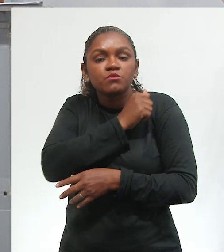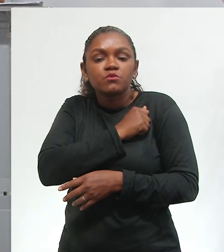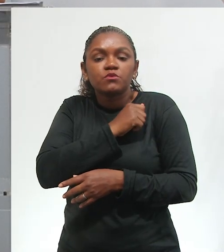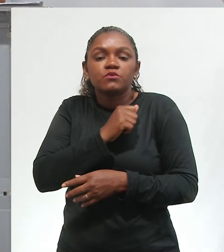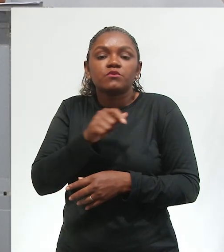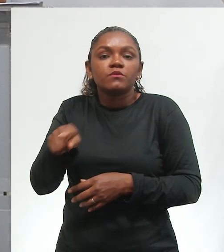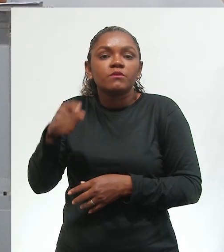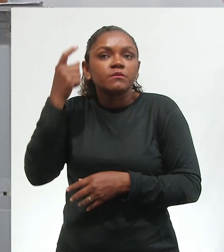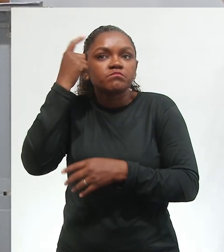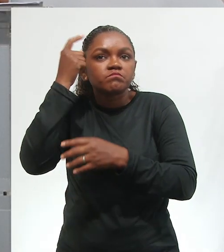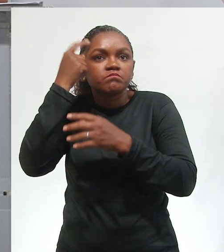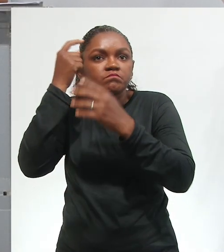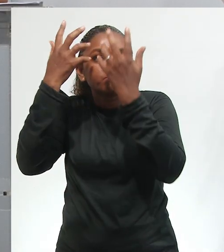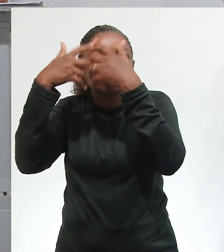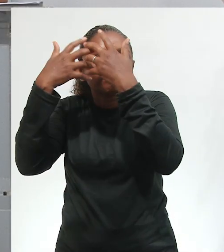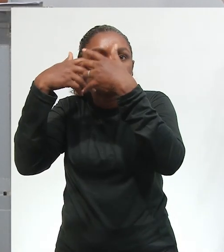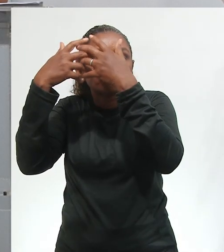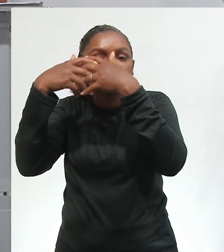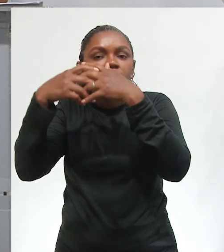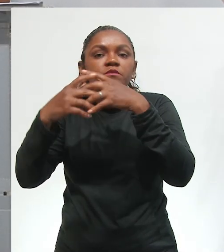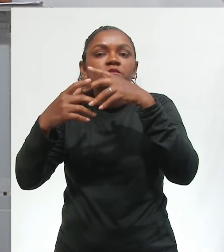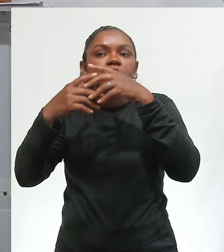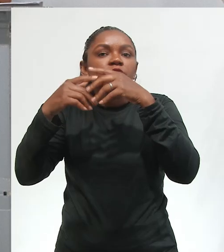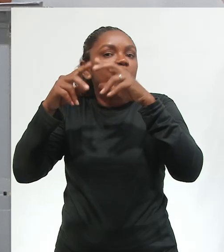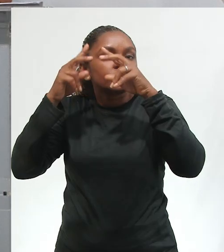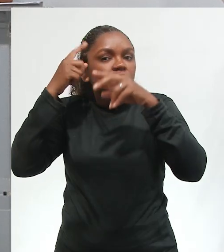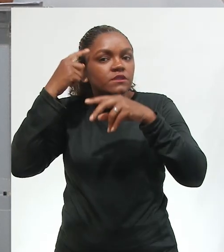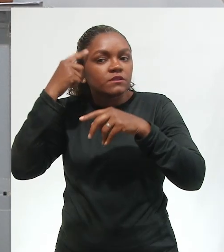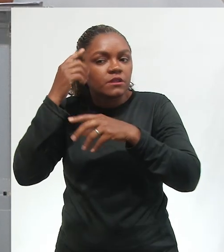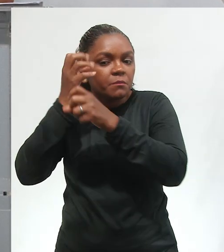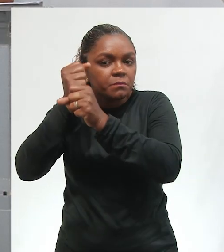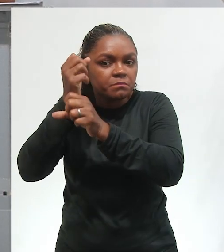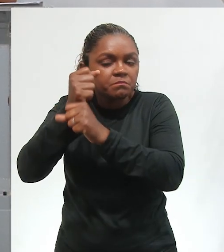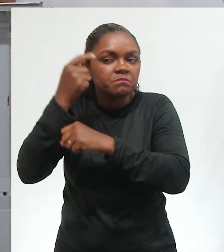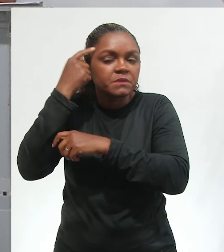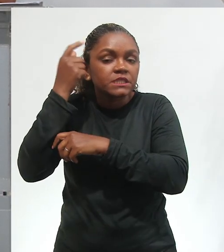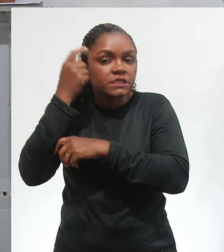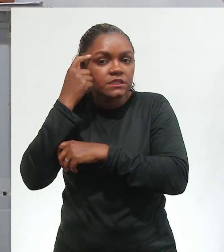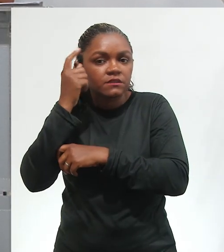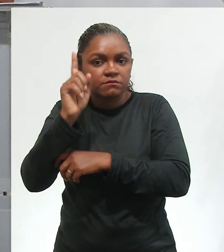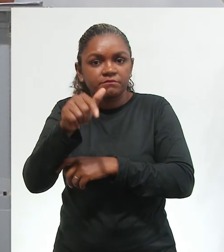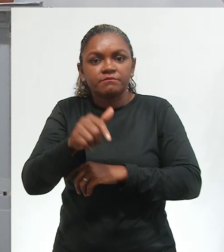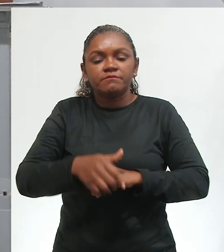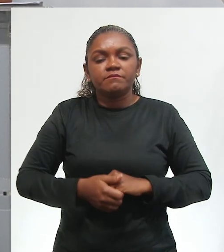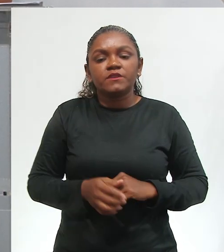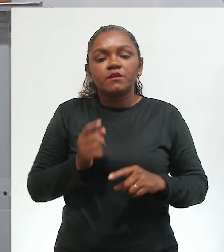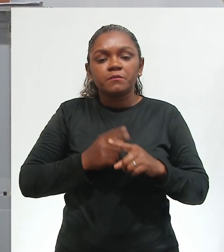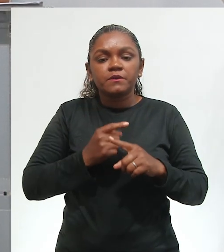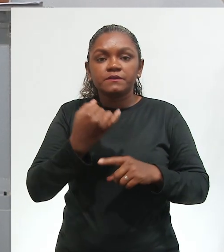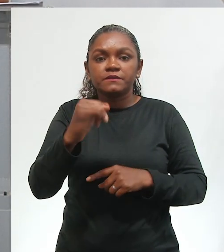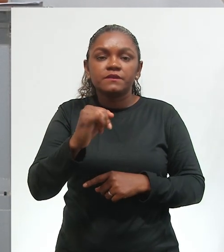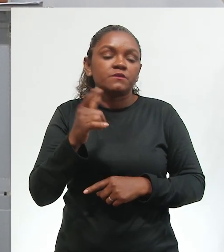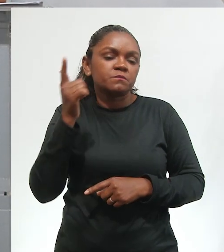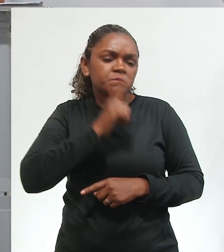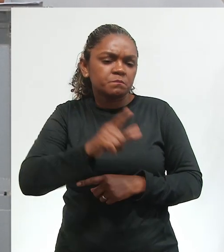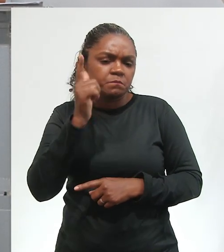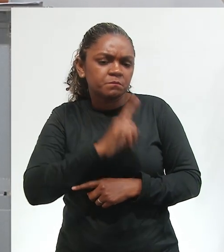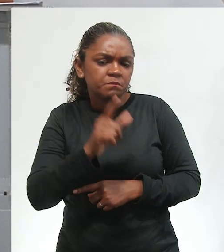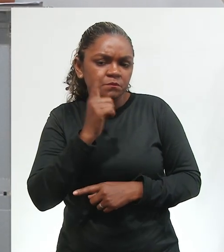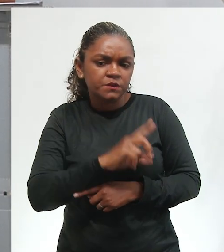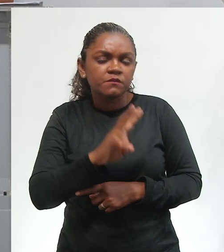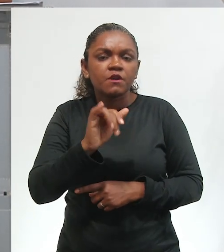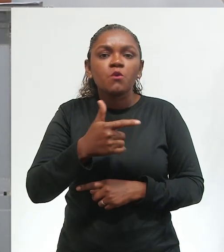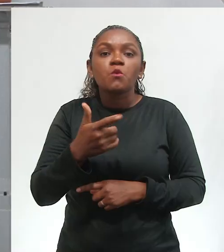numeração de contagem. E esse sistema dele ele vai conseguir perpassar em qualquer outro sistema. Ele não está entendendo